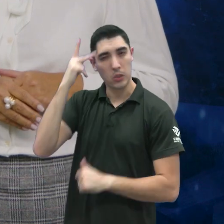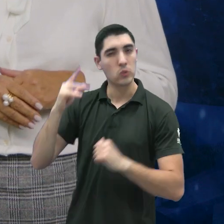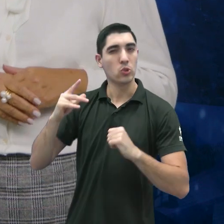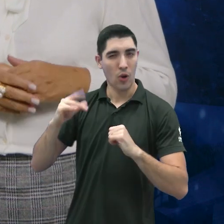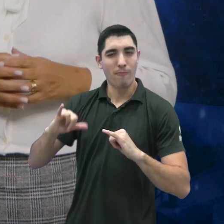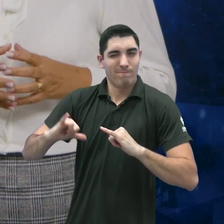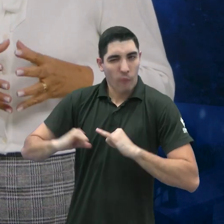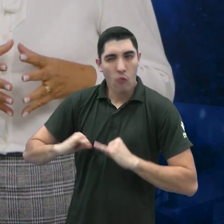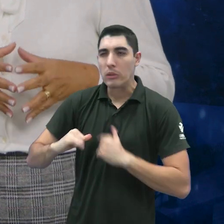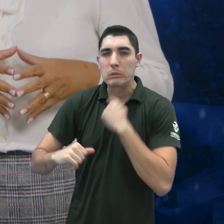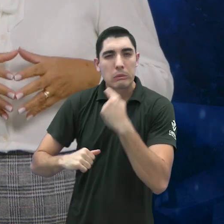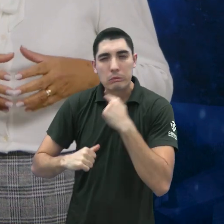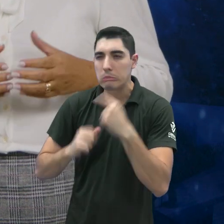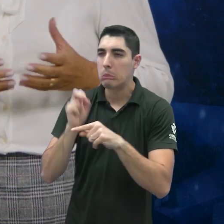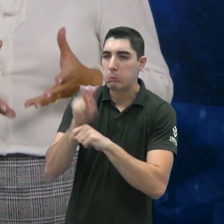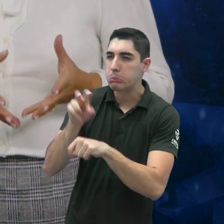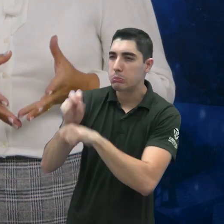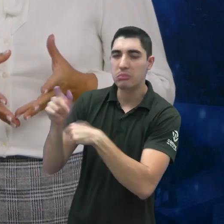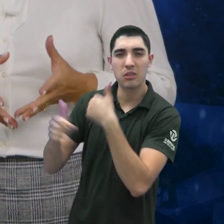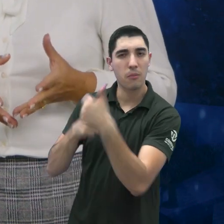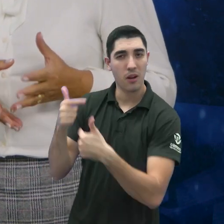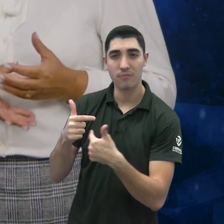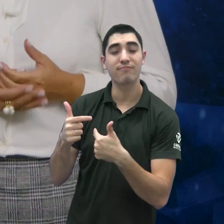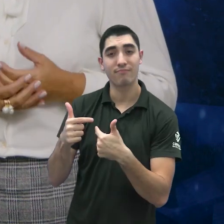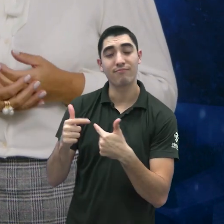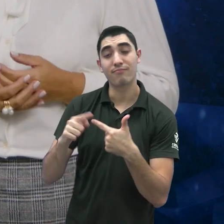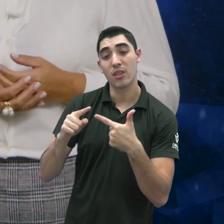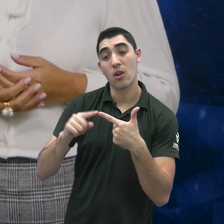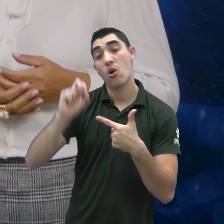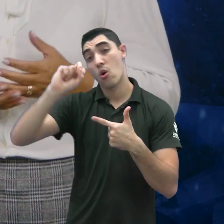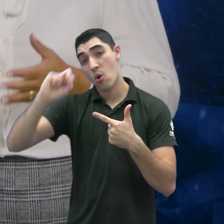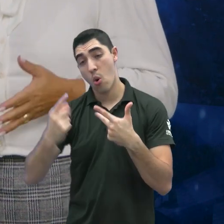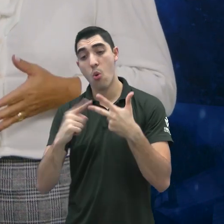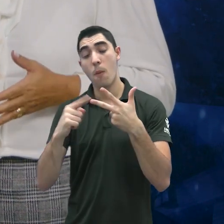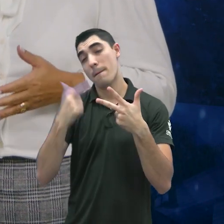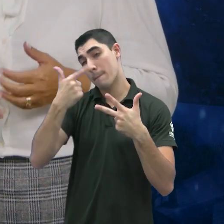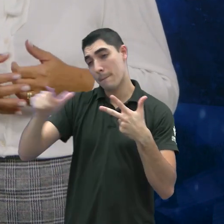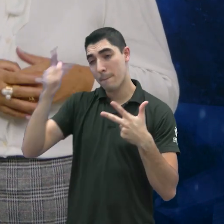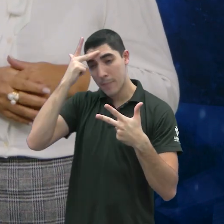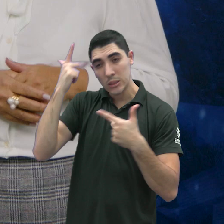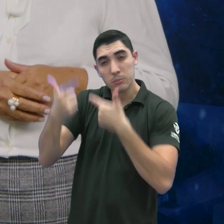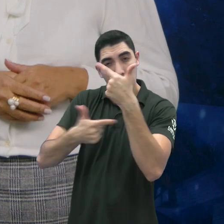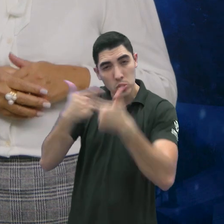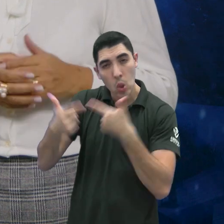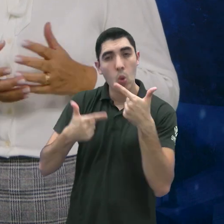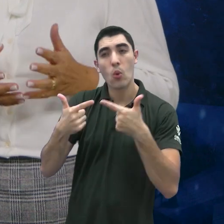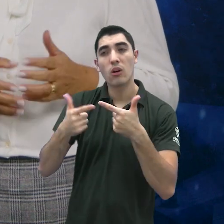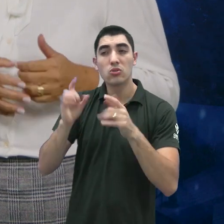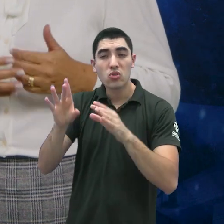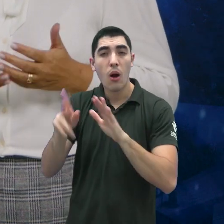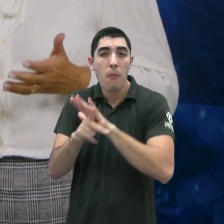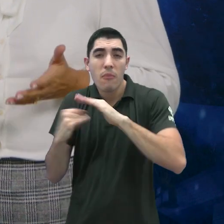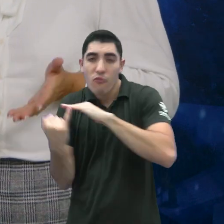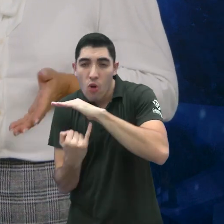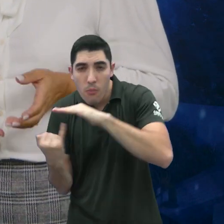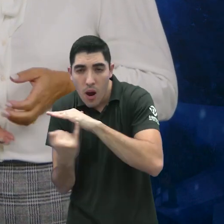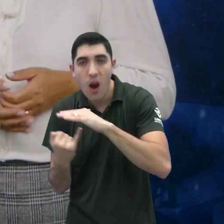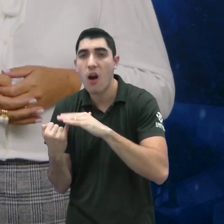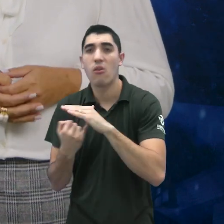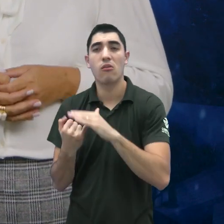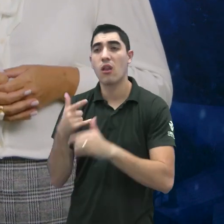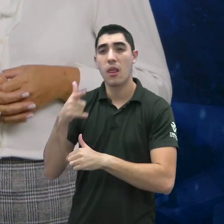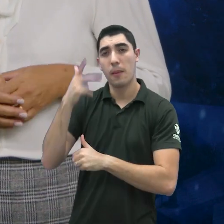mais e que também vêm sendo impulsionadas para essa mão de obra informal, ou como se chama o empreendedorismo